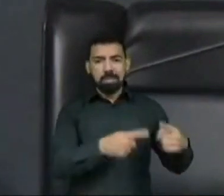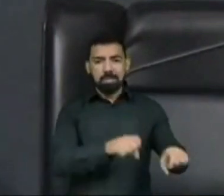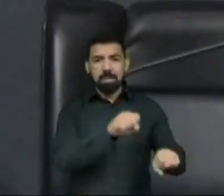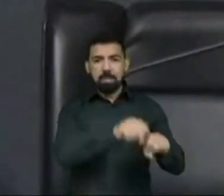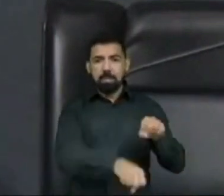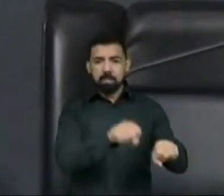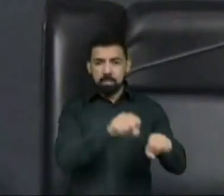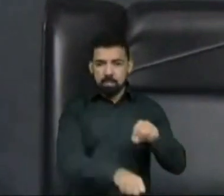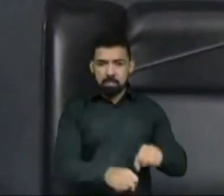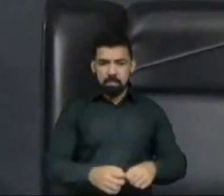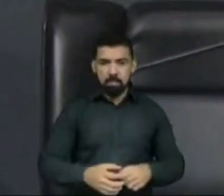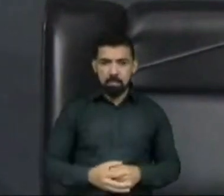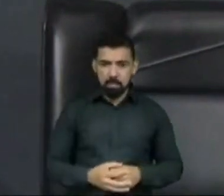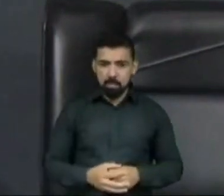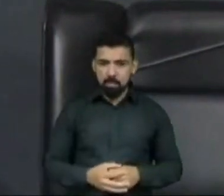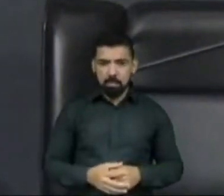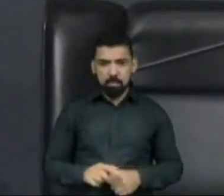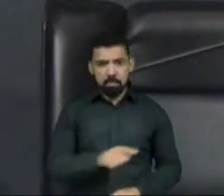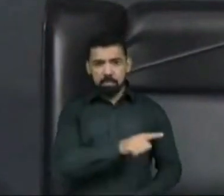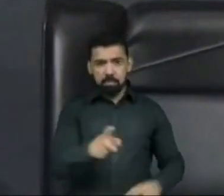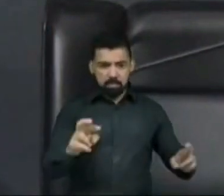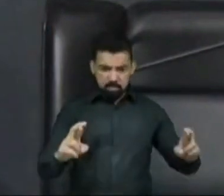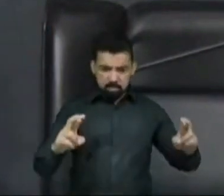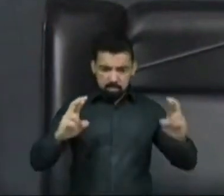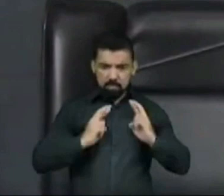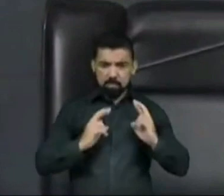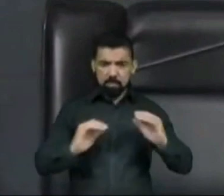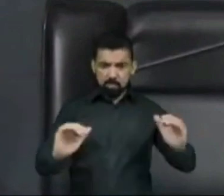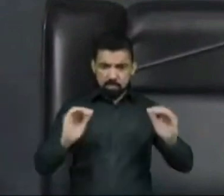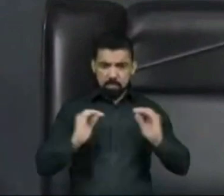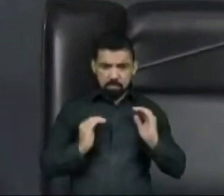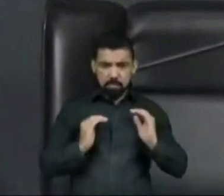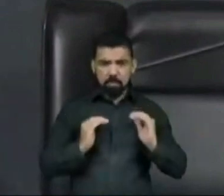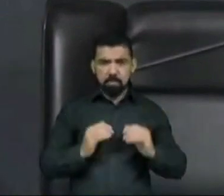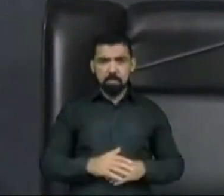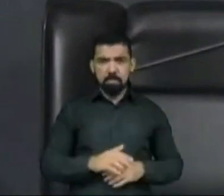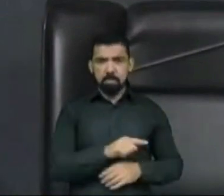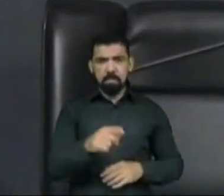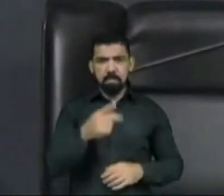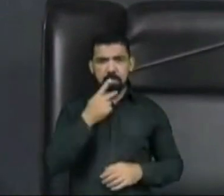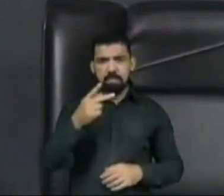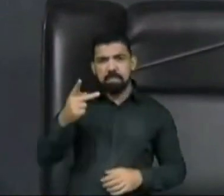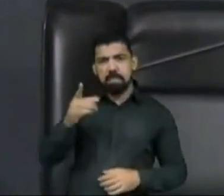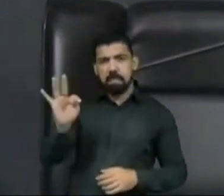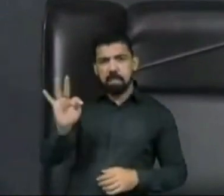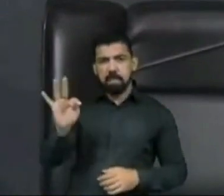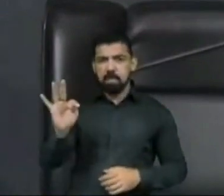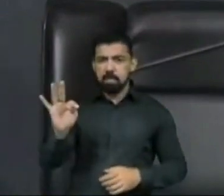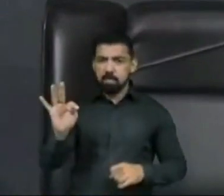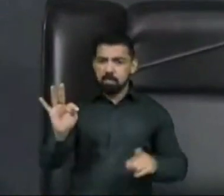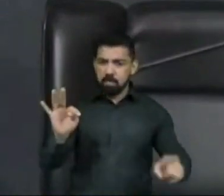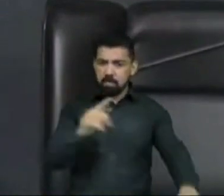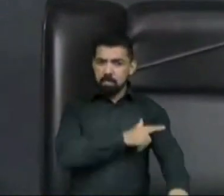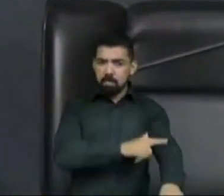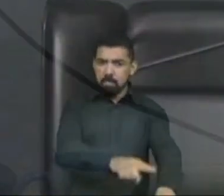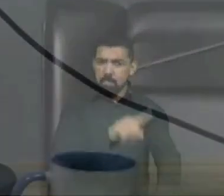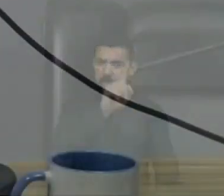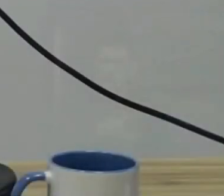matavam. Respeitem, lavem a boca para falar do PT. É o